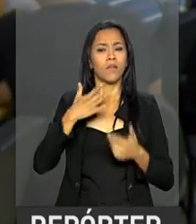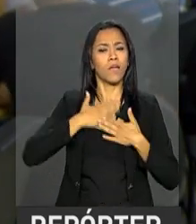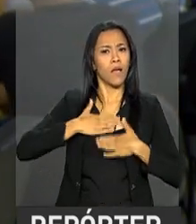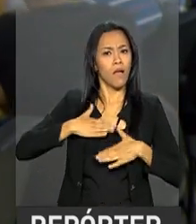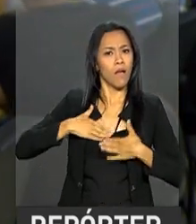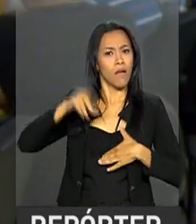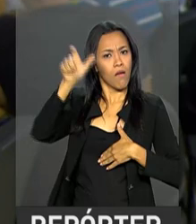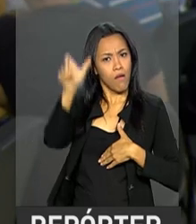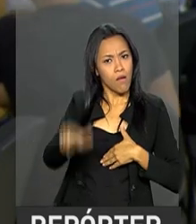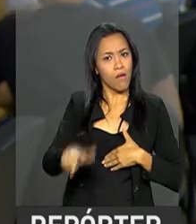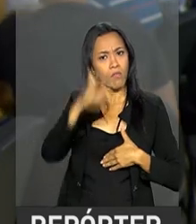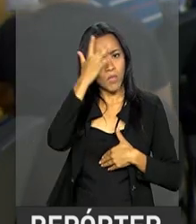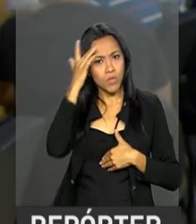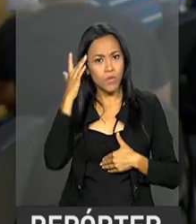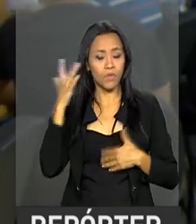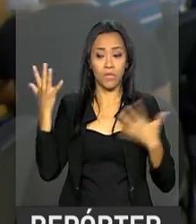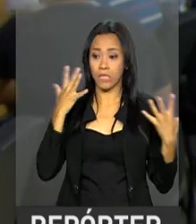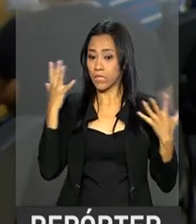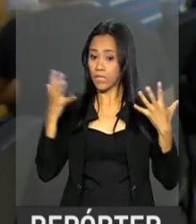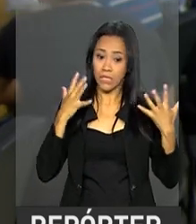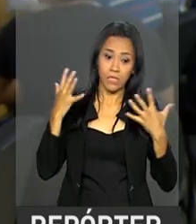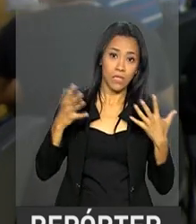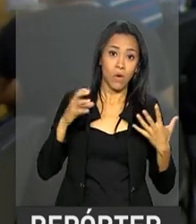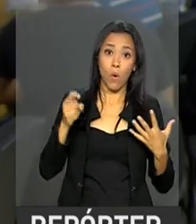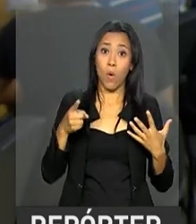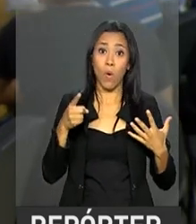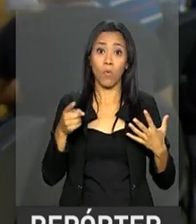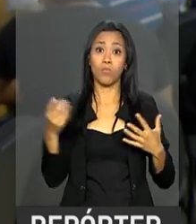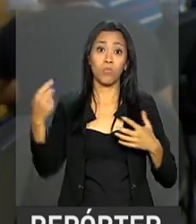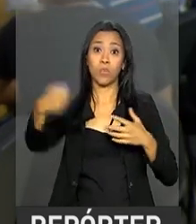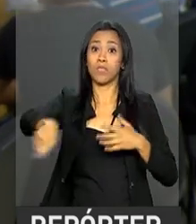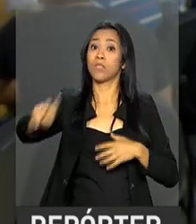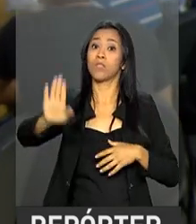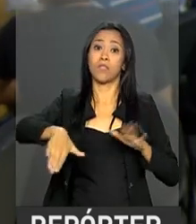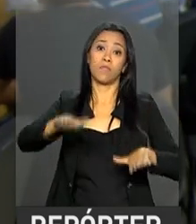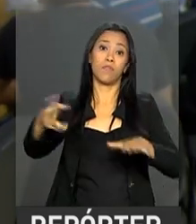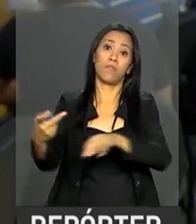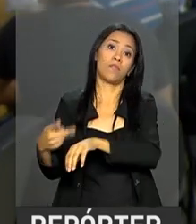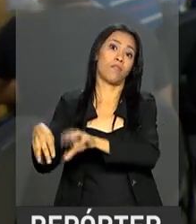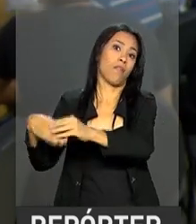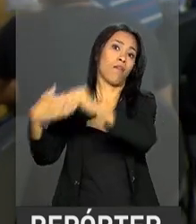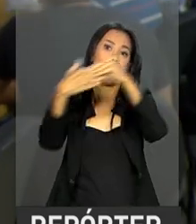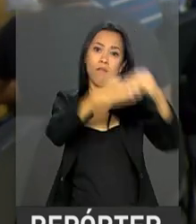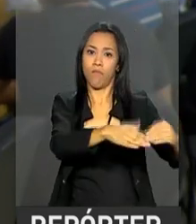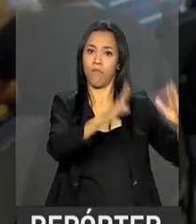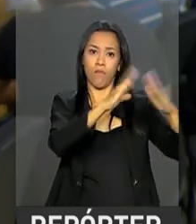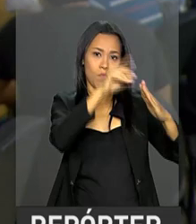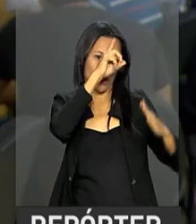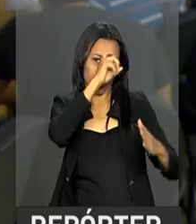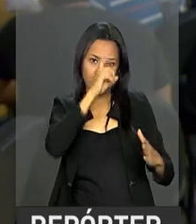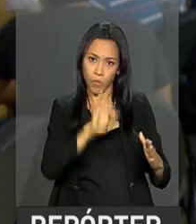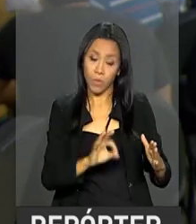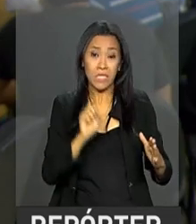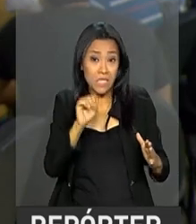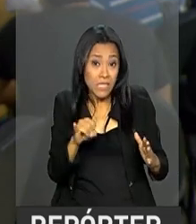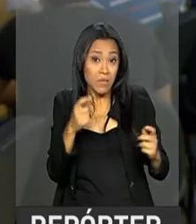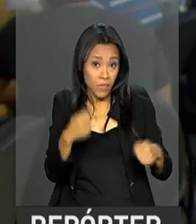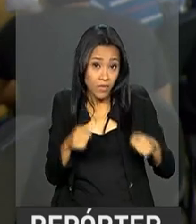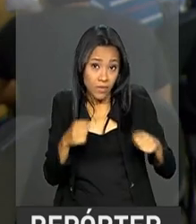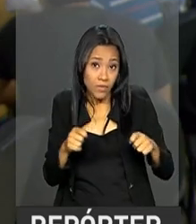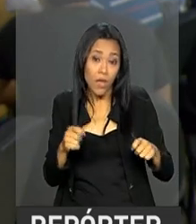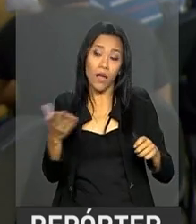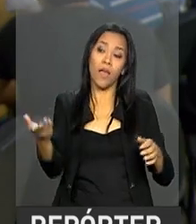que eles sobrecarrega muitas vezes uma upa um hospital e se for necessário encaminhar para o povo hospitaleiro que o paciente